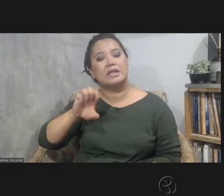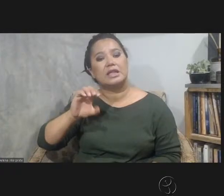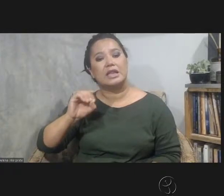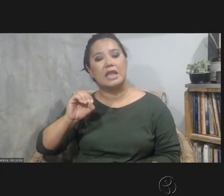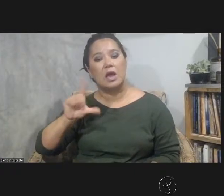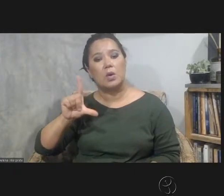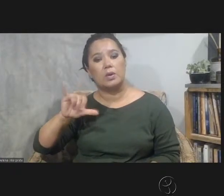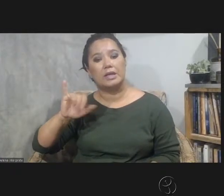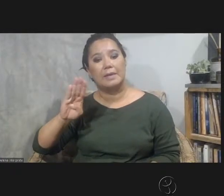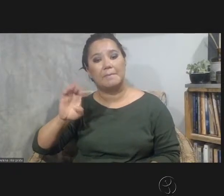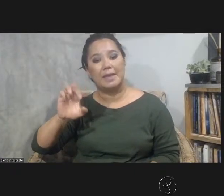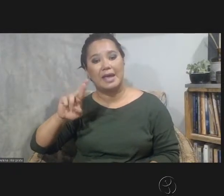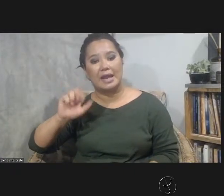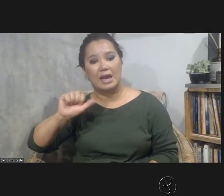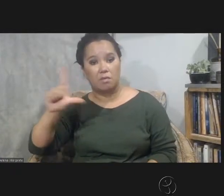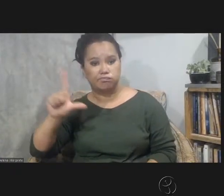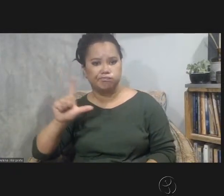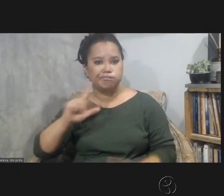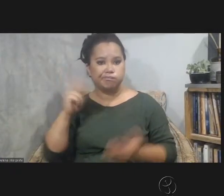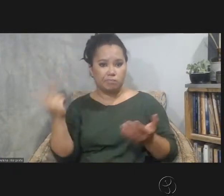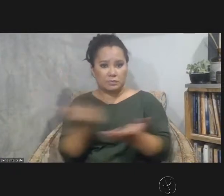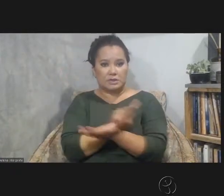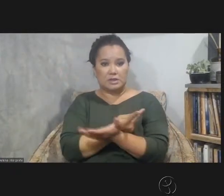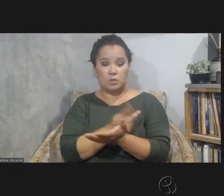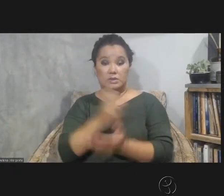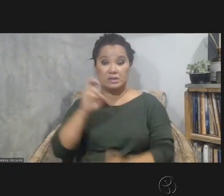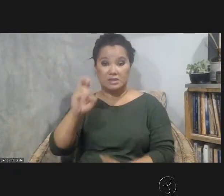5 anos depois que Mussolini